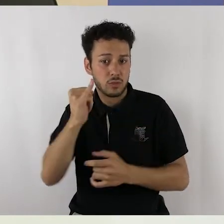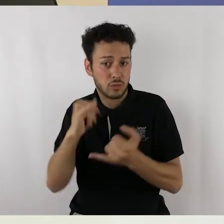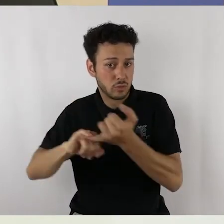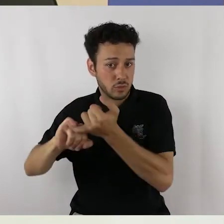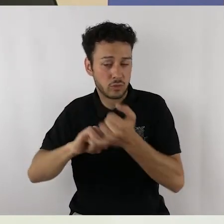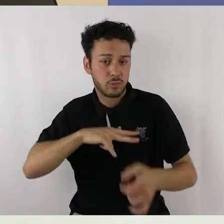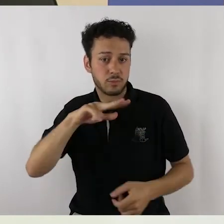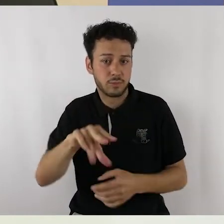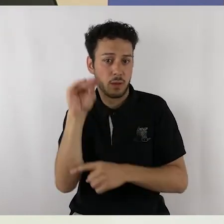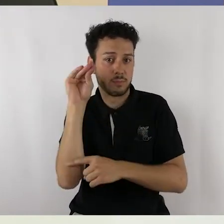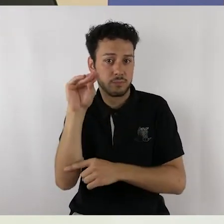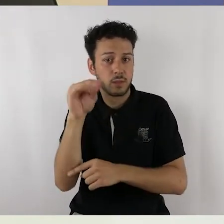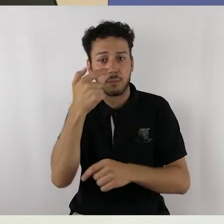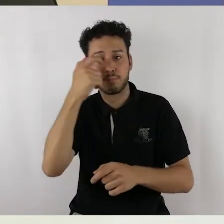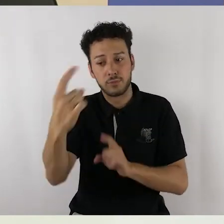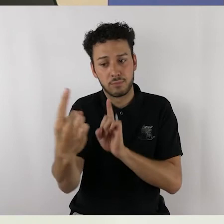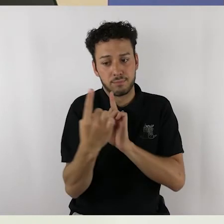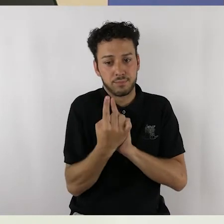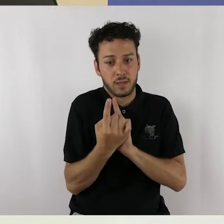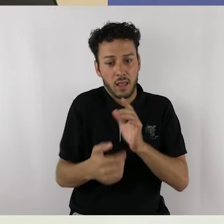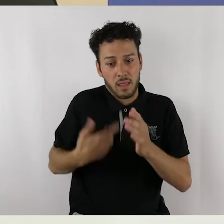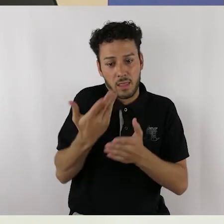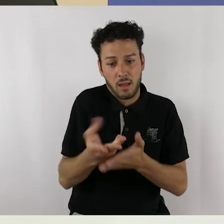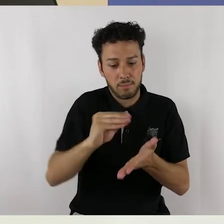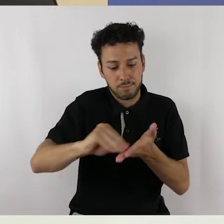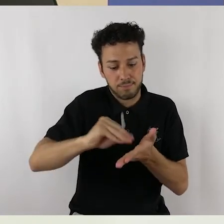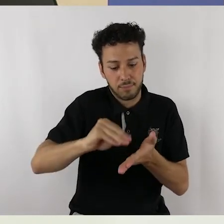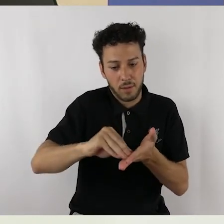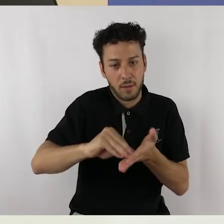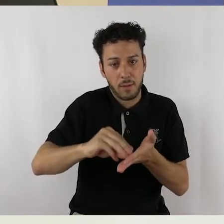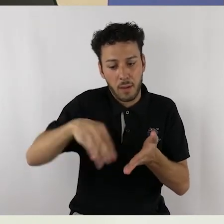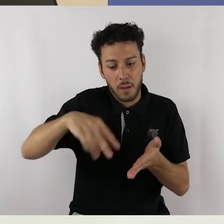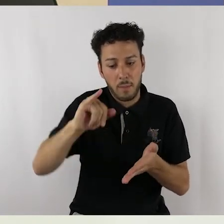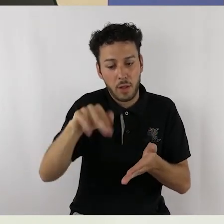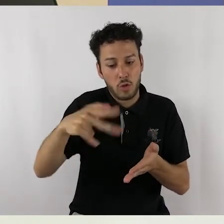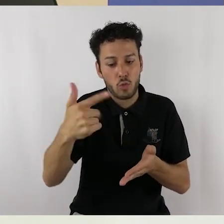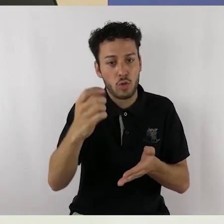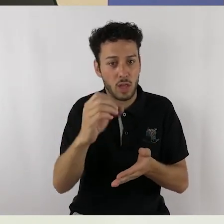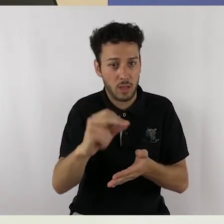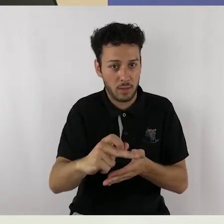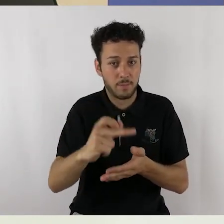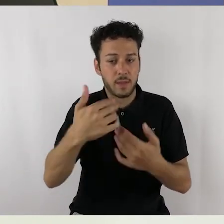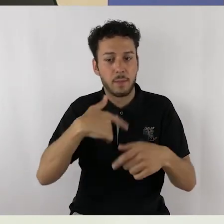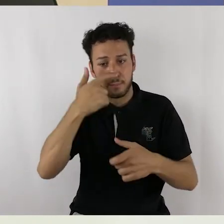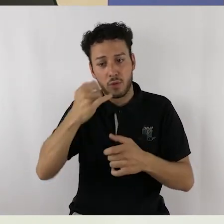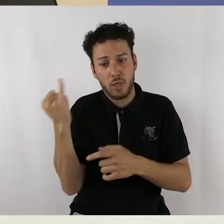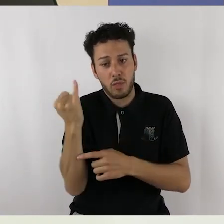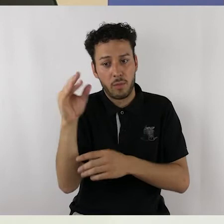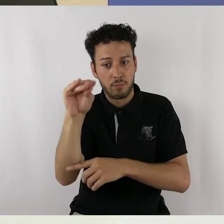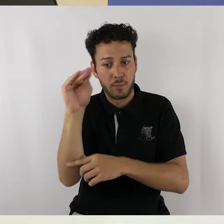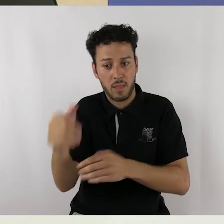em que o cliente entrega uma minuta uma decoração na Instituição onde tem